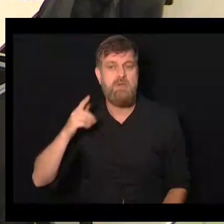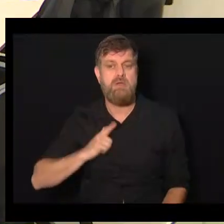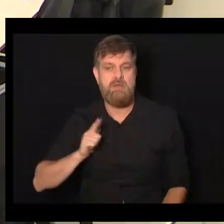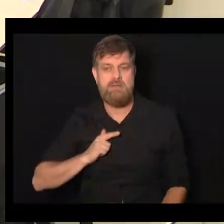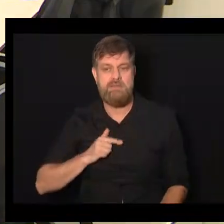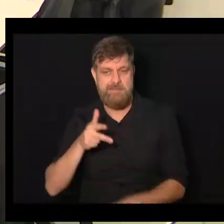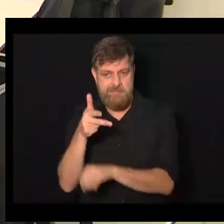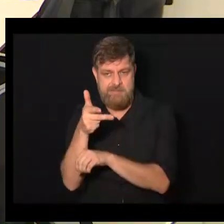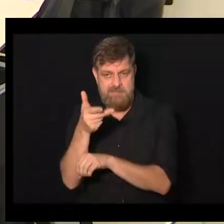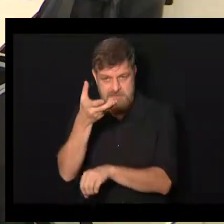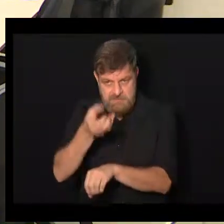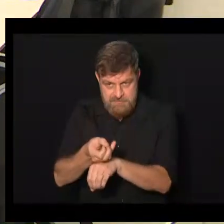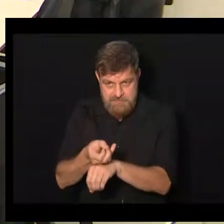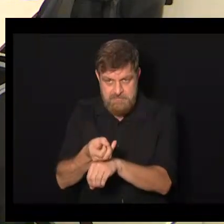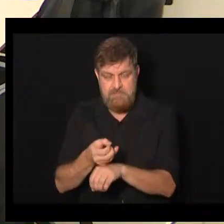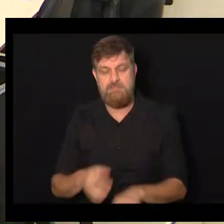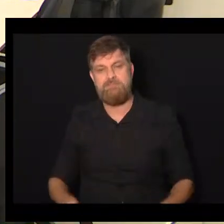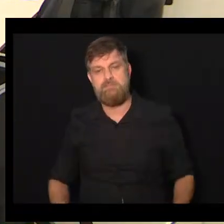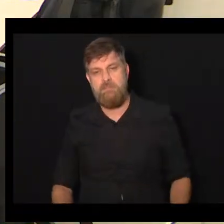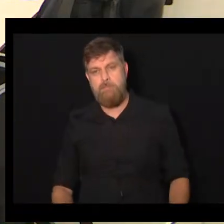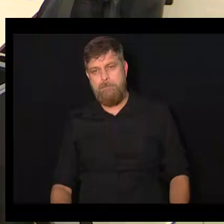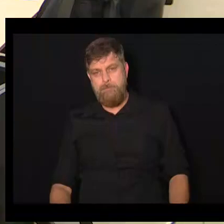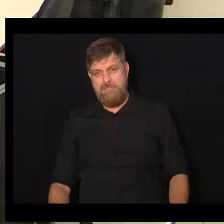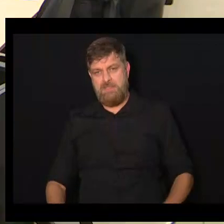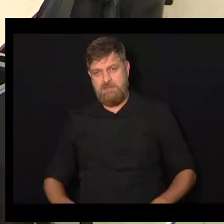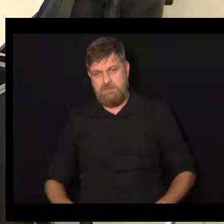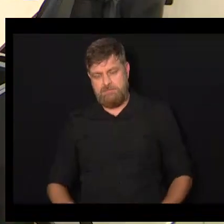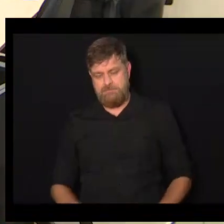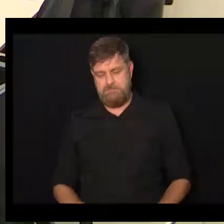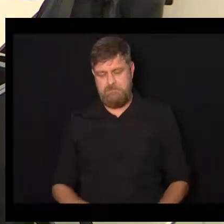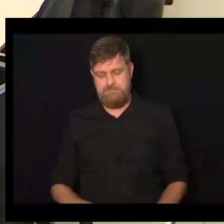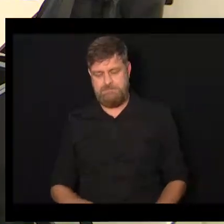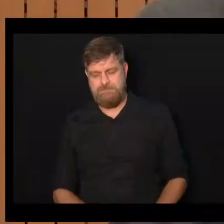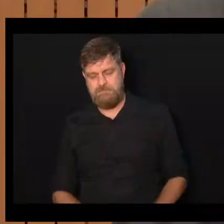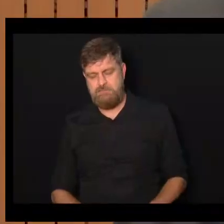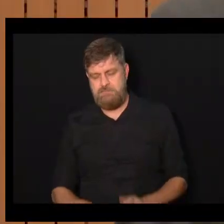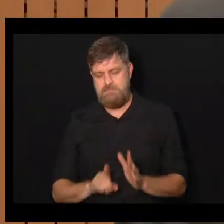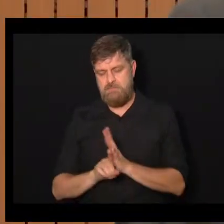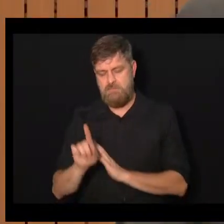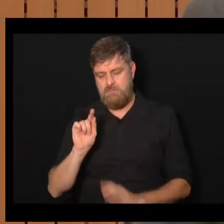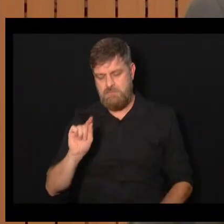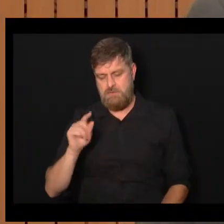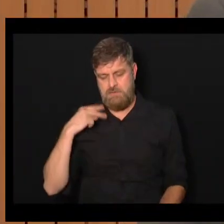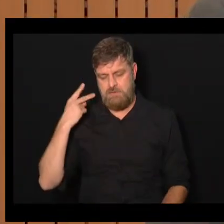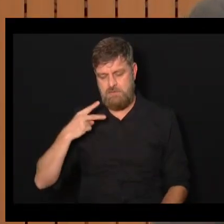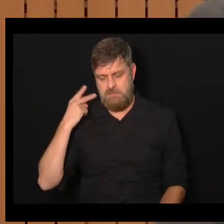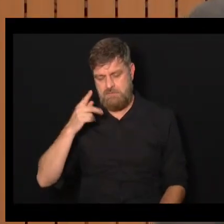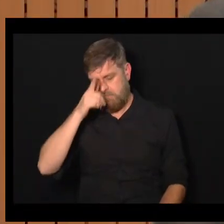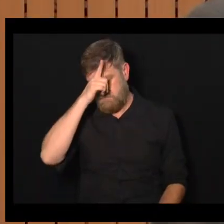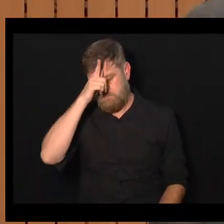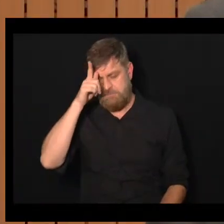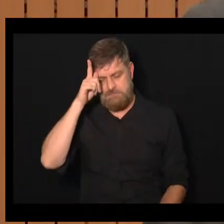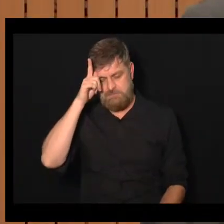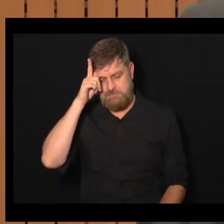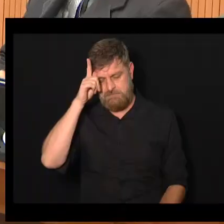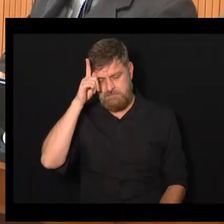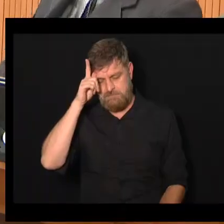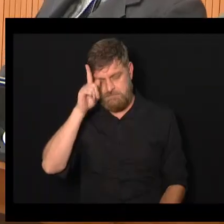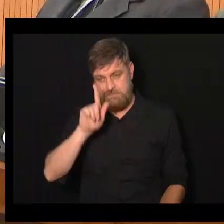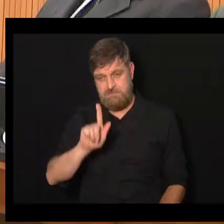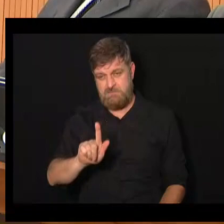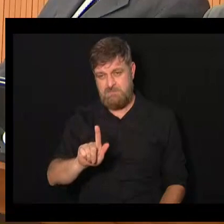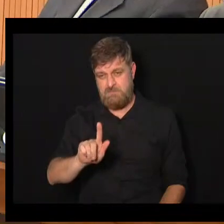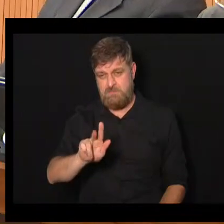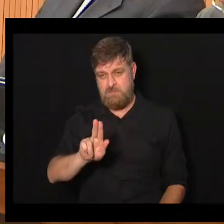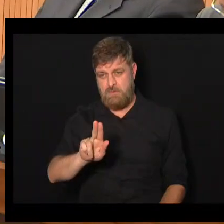vereadora Mariana Conte. Vereador Campos Filho, próximo vereador inscrito. O próximo vereador inscrito é o vereador senhor Gustavo Peta. Vereador Gustavo Peta,